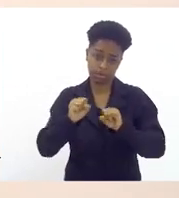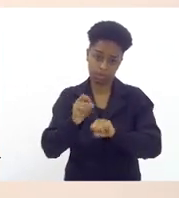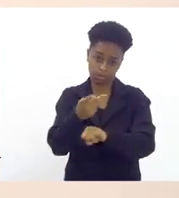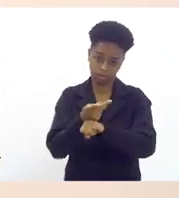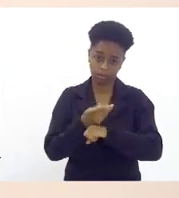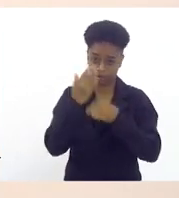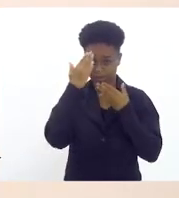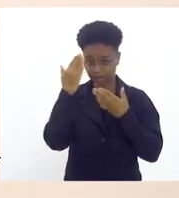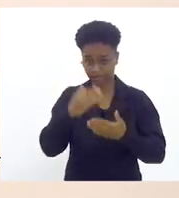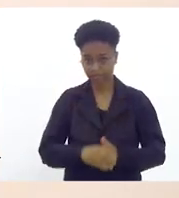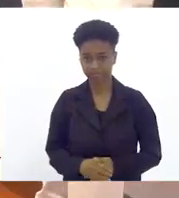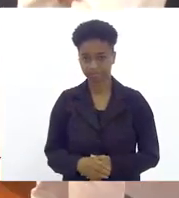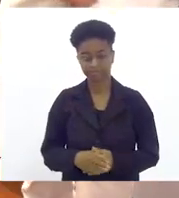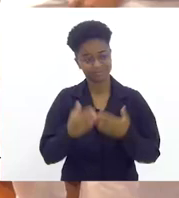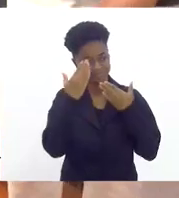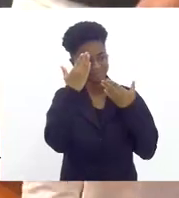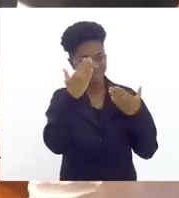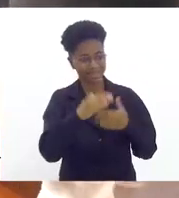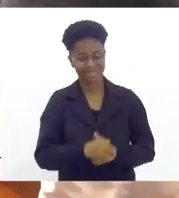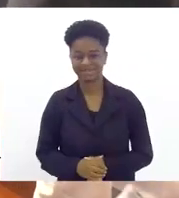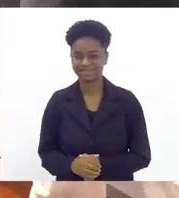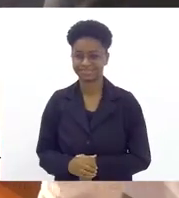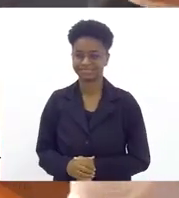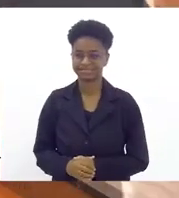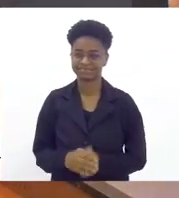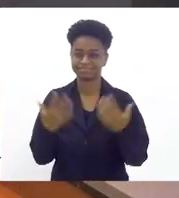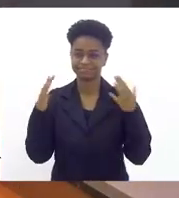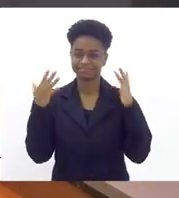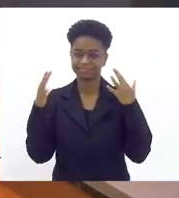Obrigado. Muitíssimo obrigada.